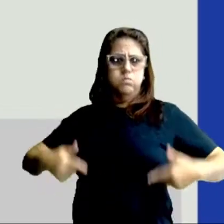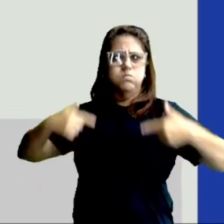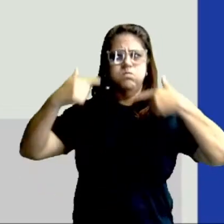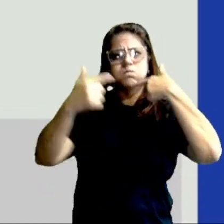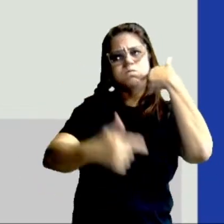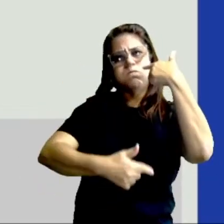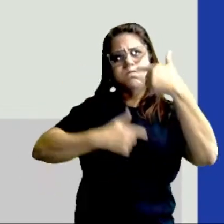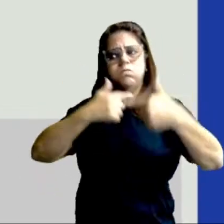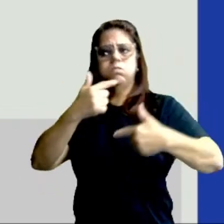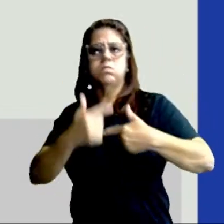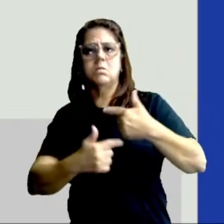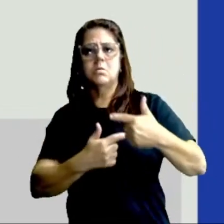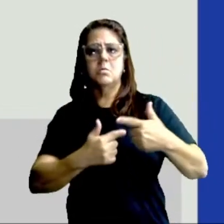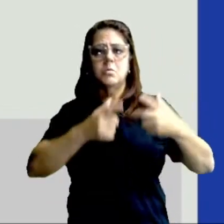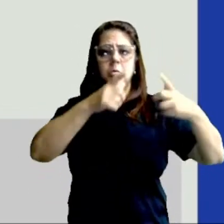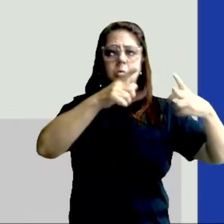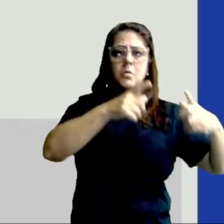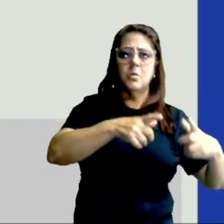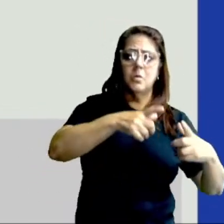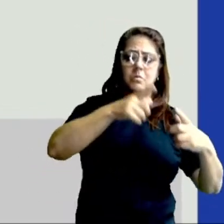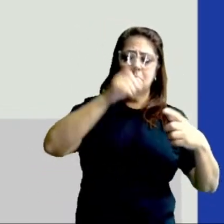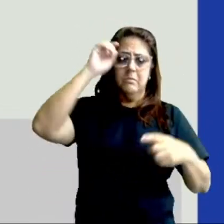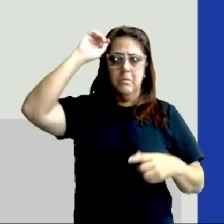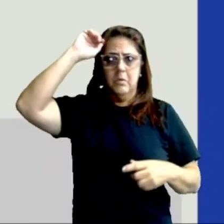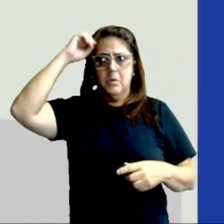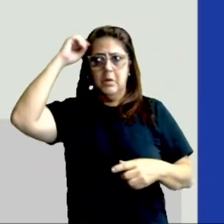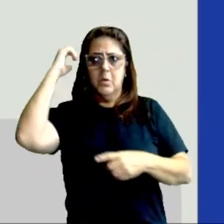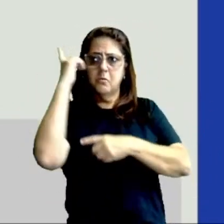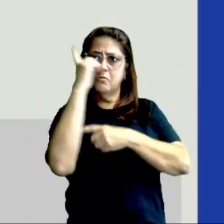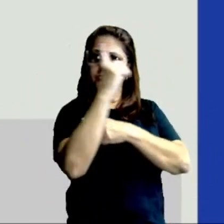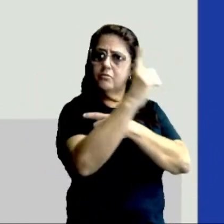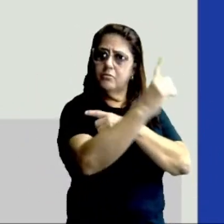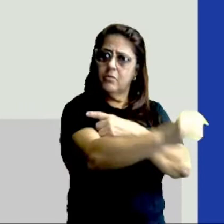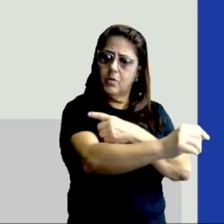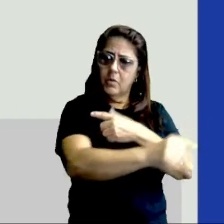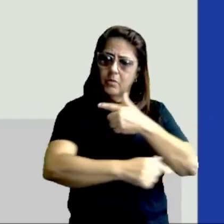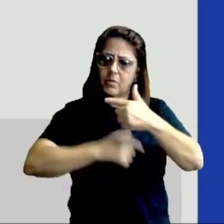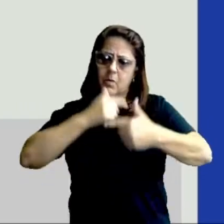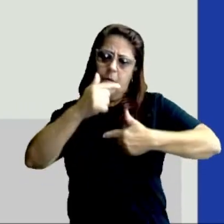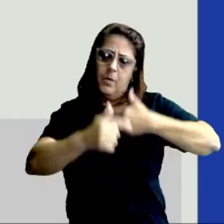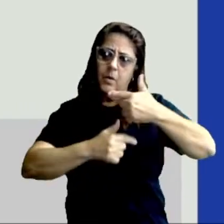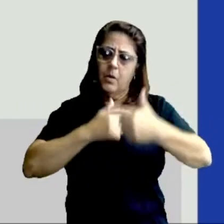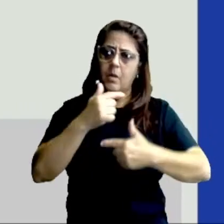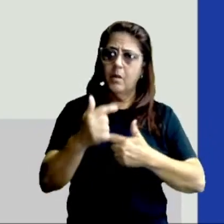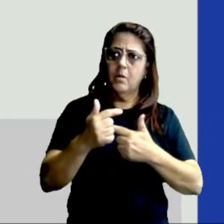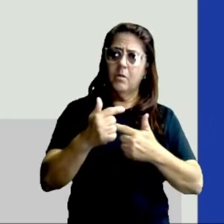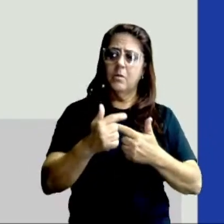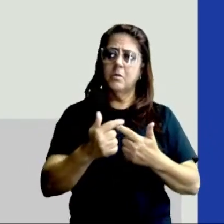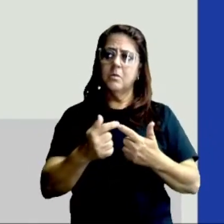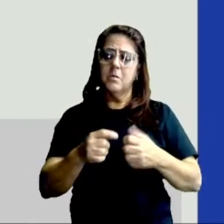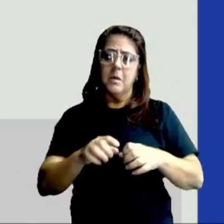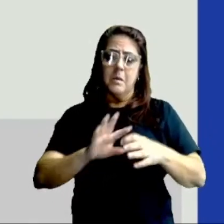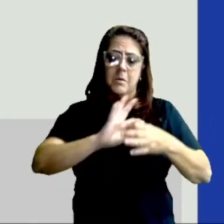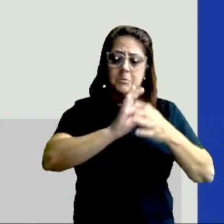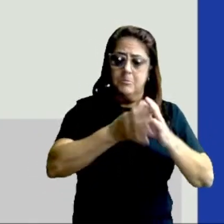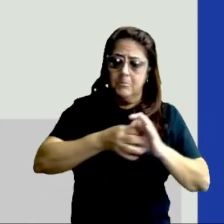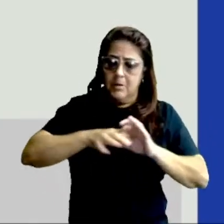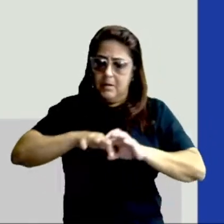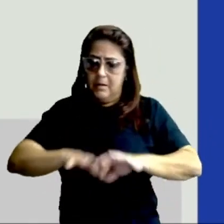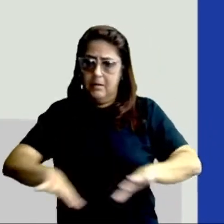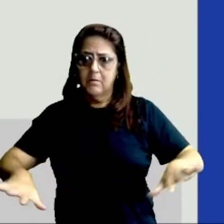pelos ares no Quilombo dos Palmares onde se refugiou fora A Luta dos Inconfidentes pela quebra das correntes